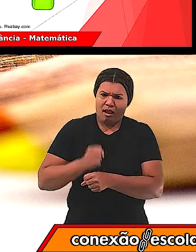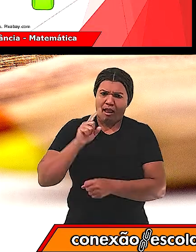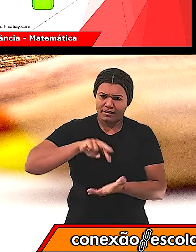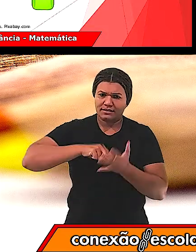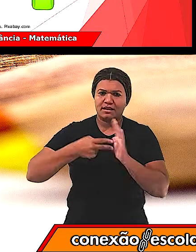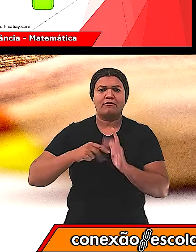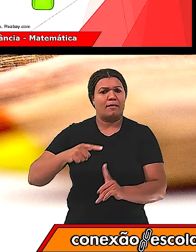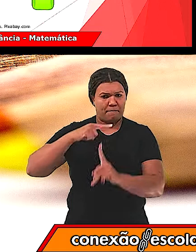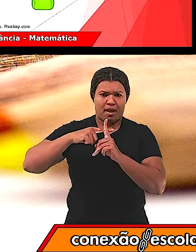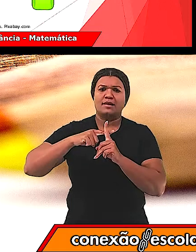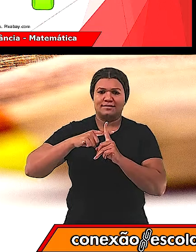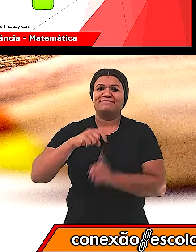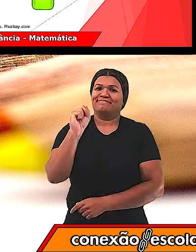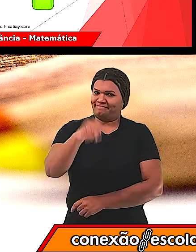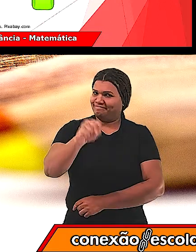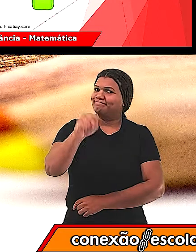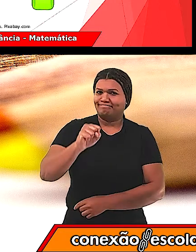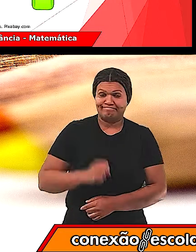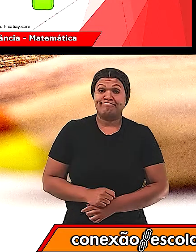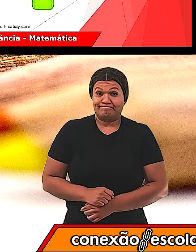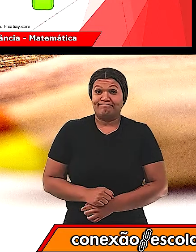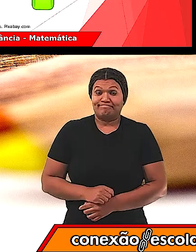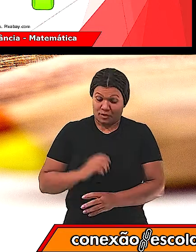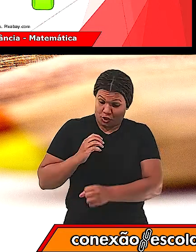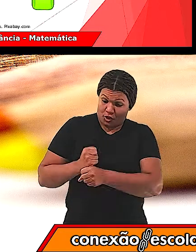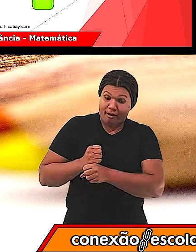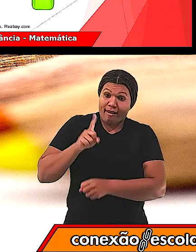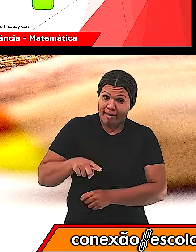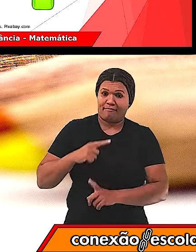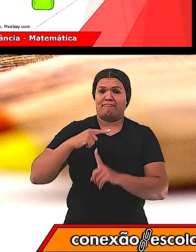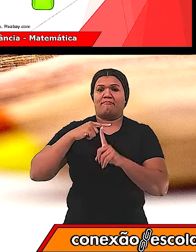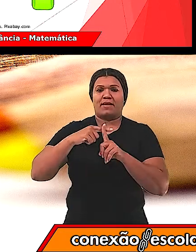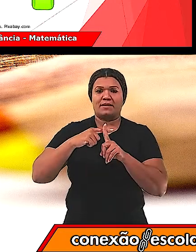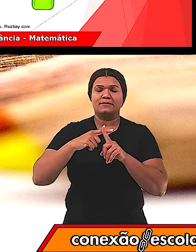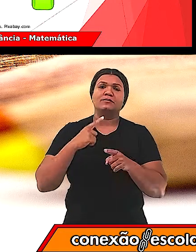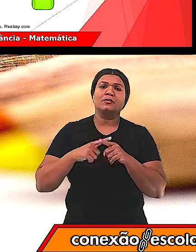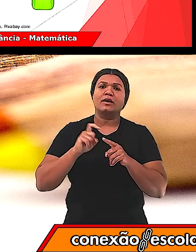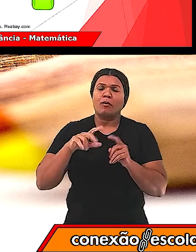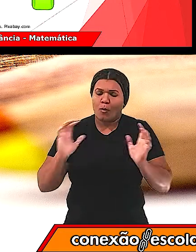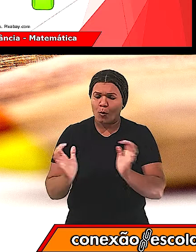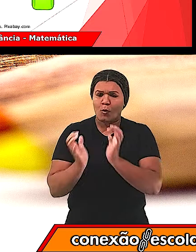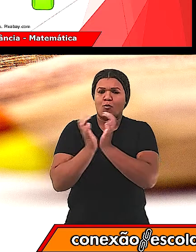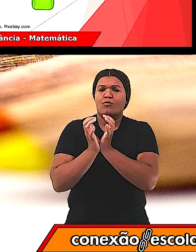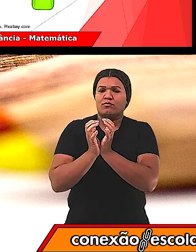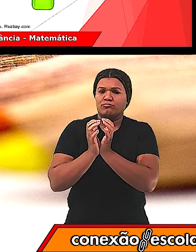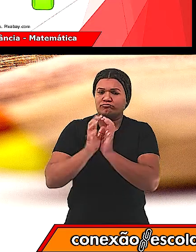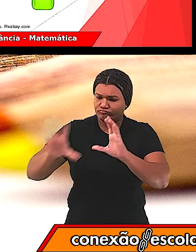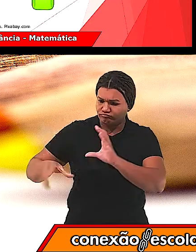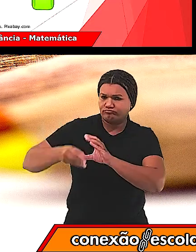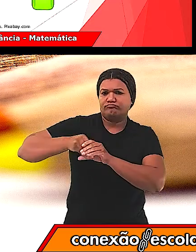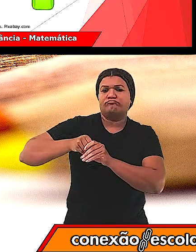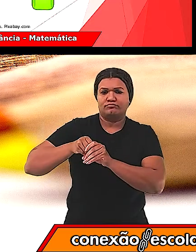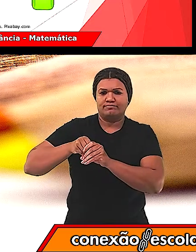mais? A adição é o mais. Para que ela serve? Para agrupar,